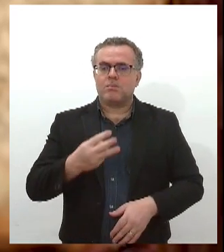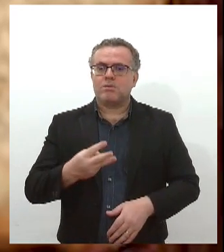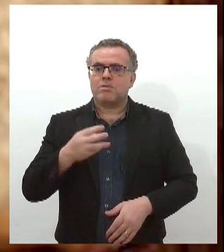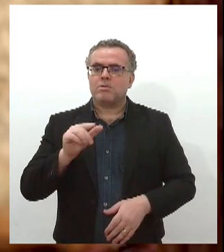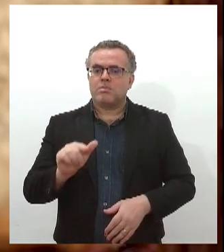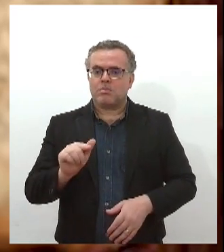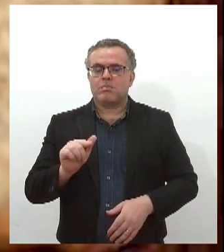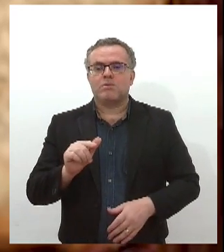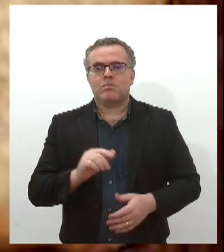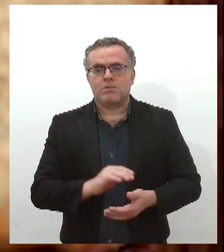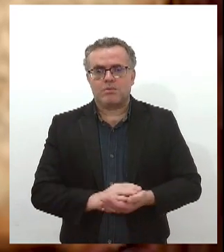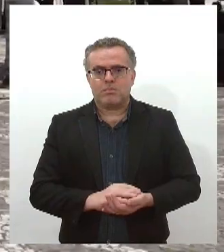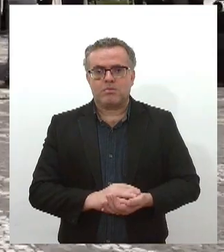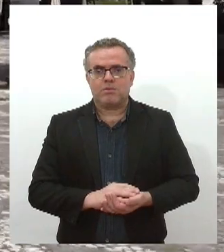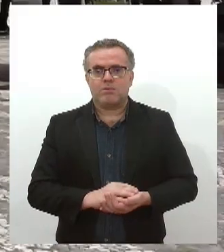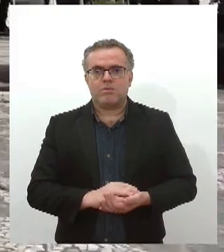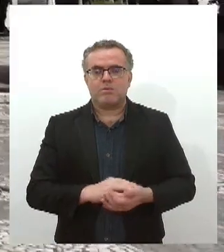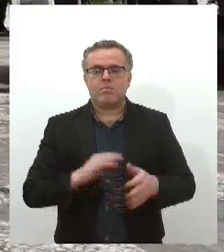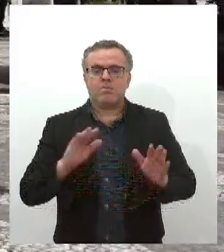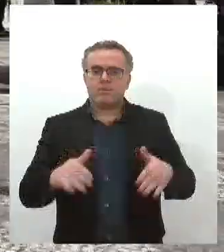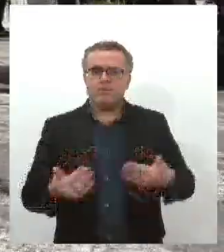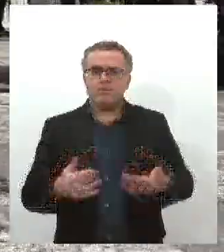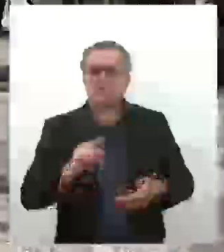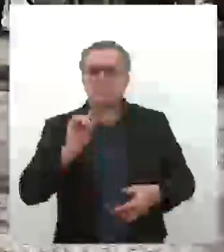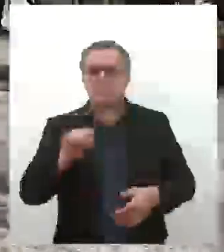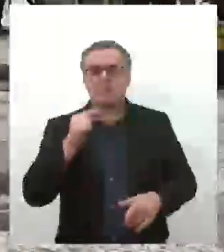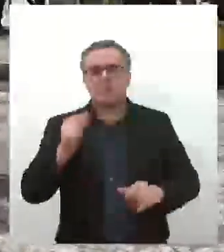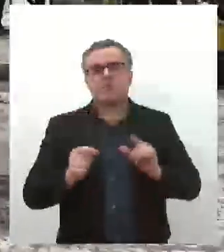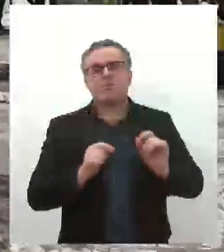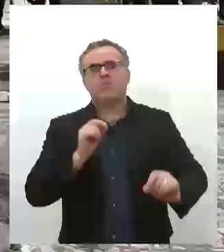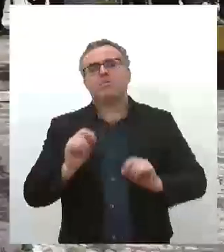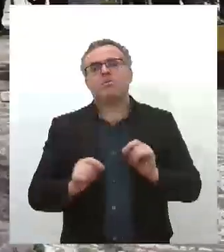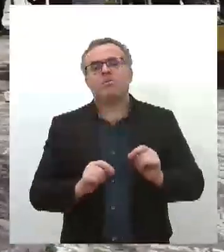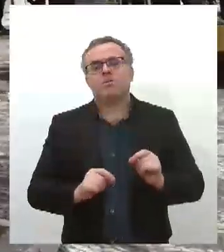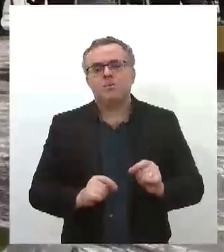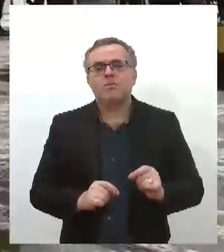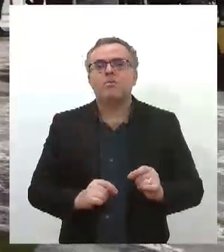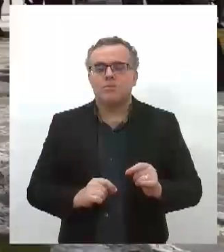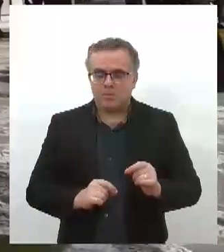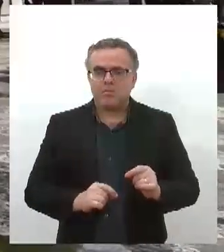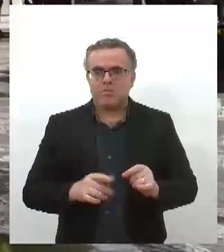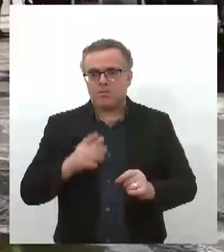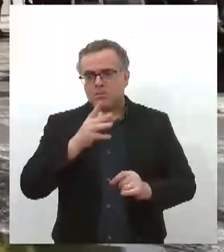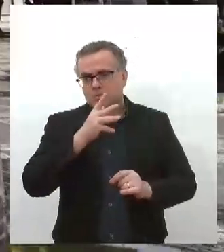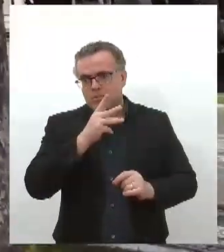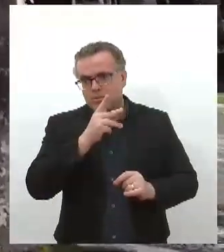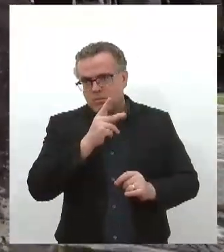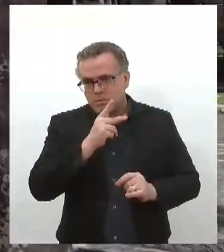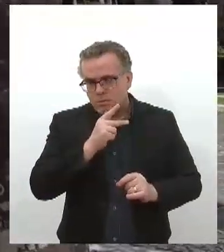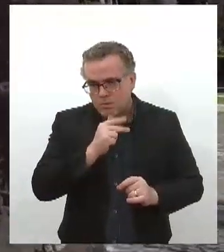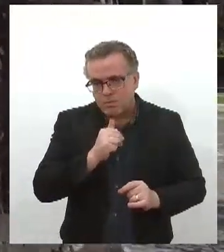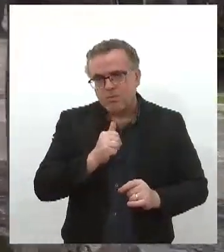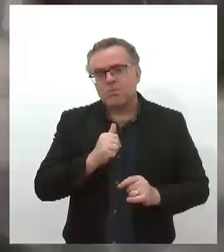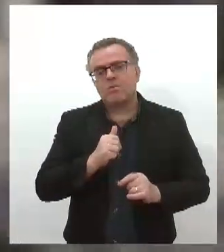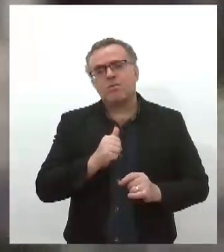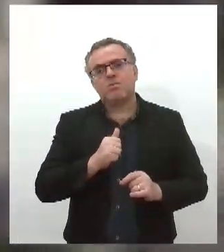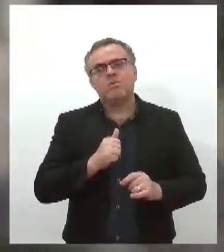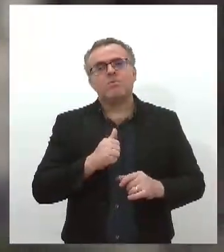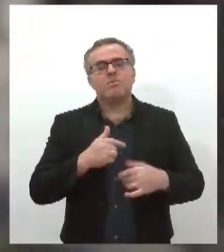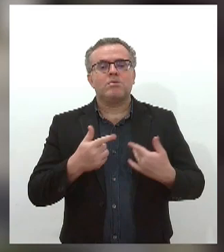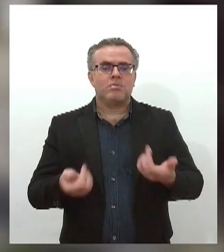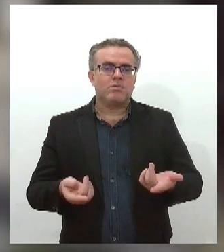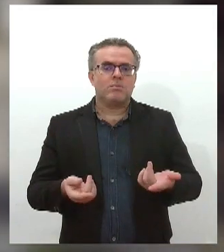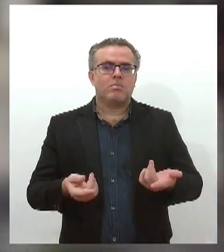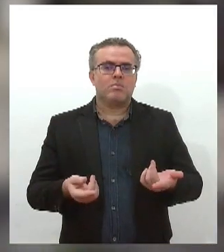1937. Depois dela, foram duas décadas para que mulheres voltassem a ser eleitas na Alese.